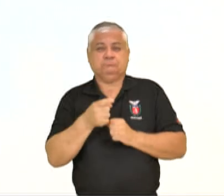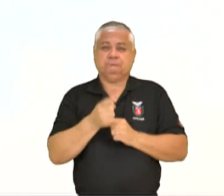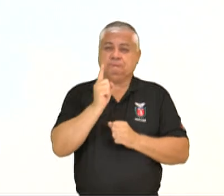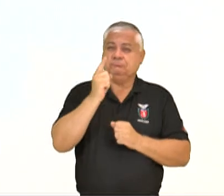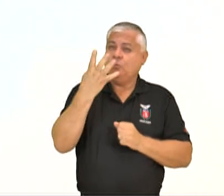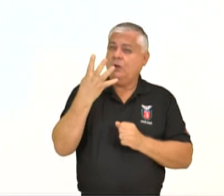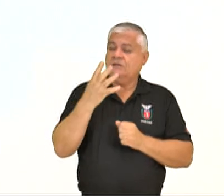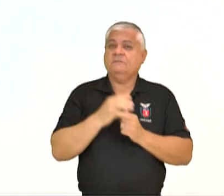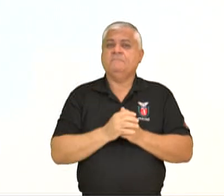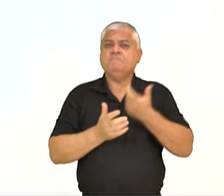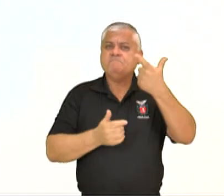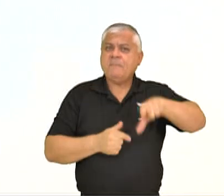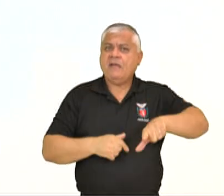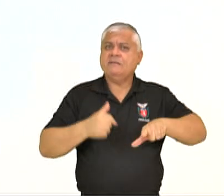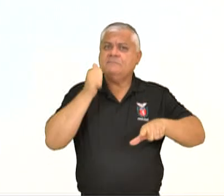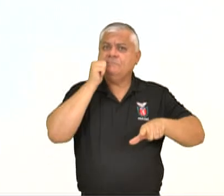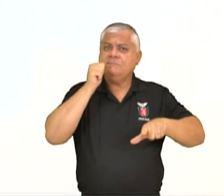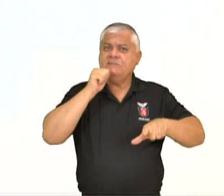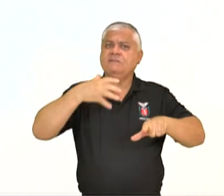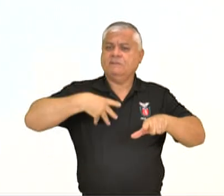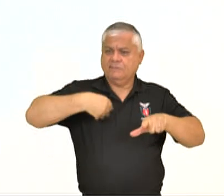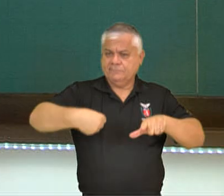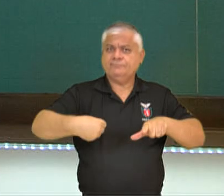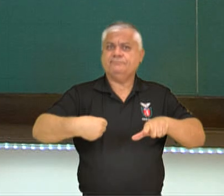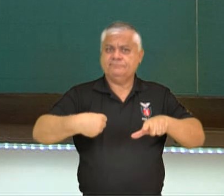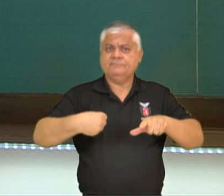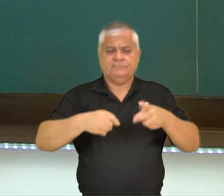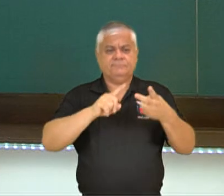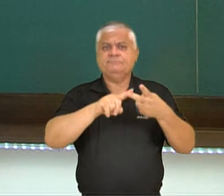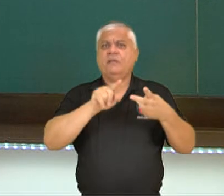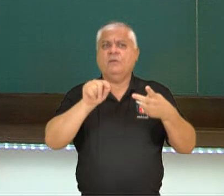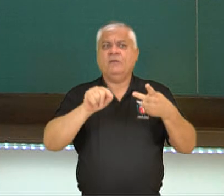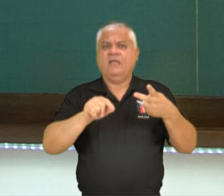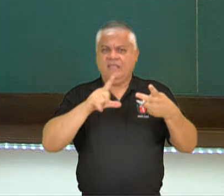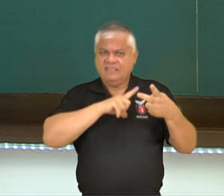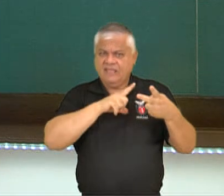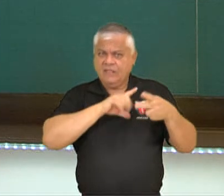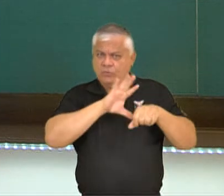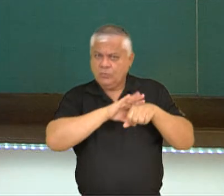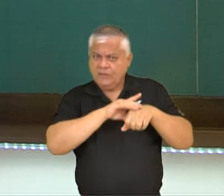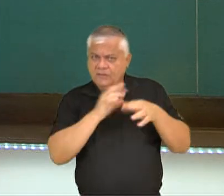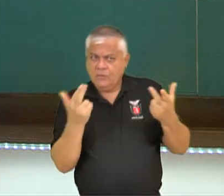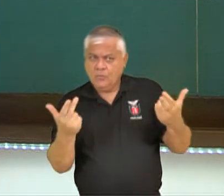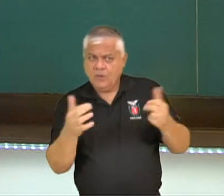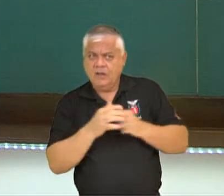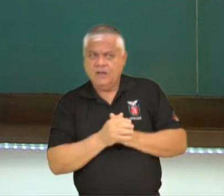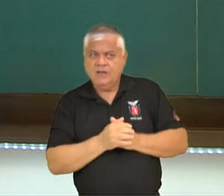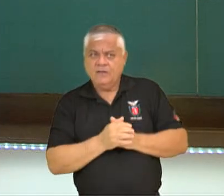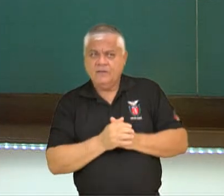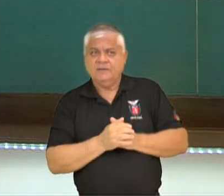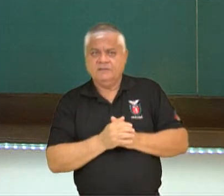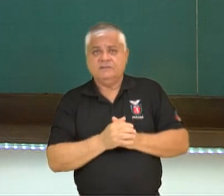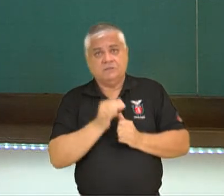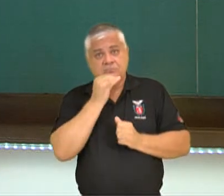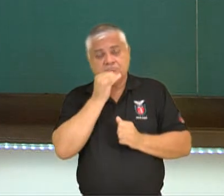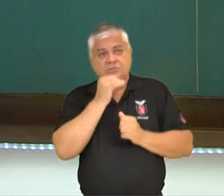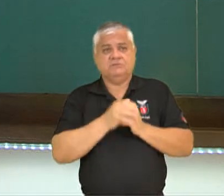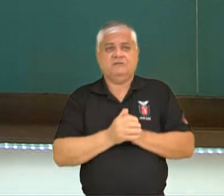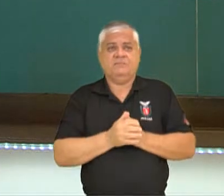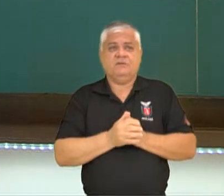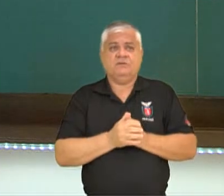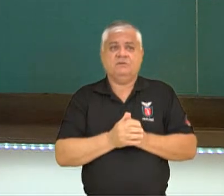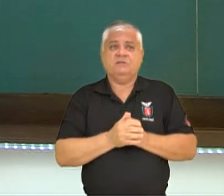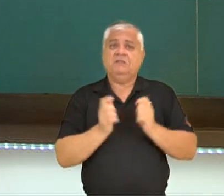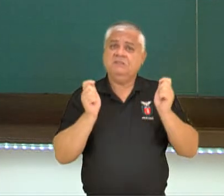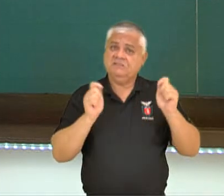tem mais uma menina. Agora também eu quero uma menina que tenha a doença. Então, tá aqui, ó. Menina, uma chance em 2, que